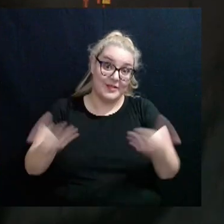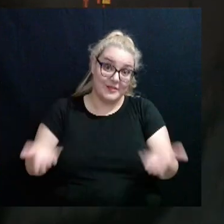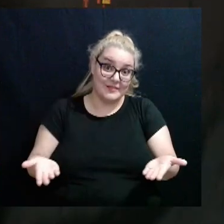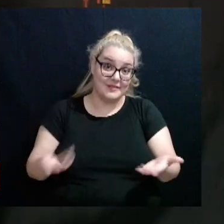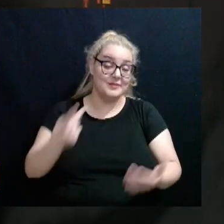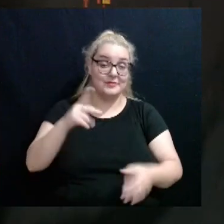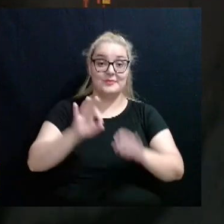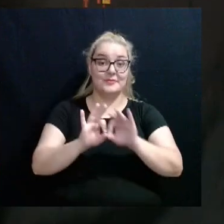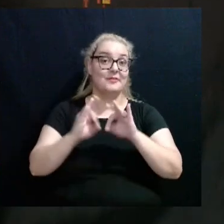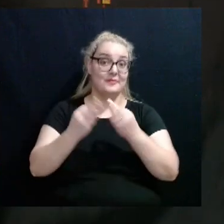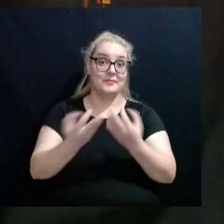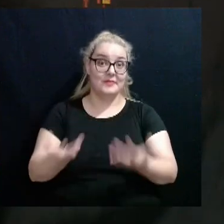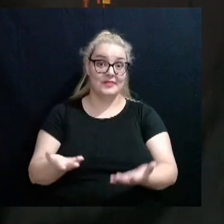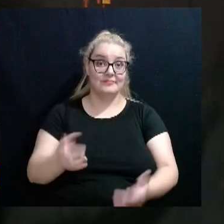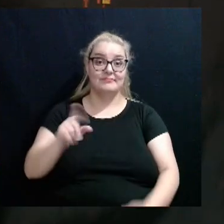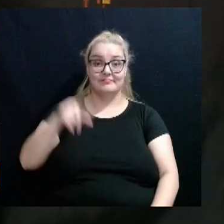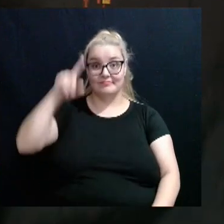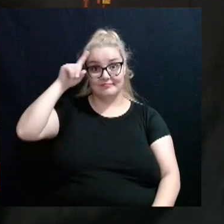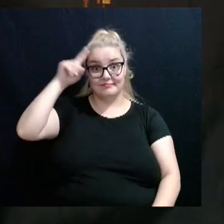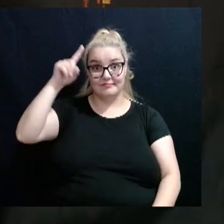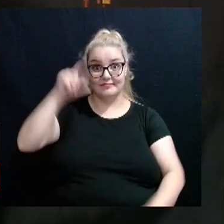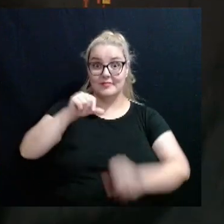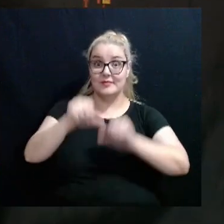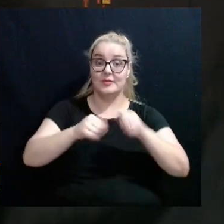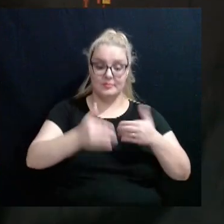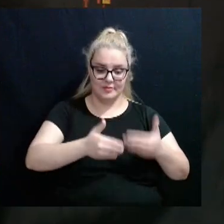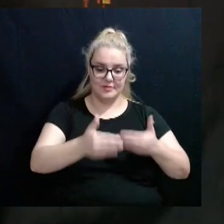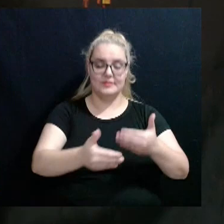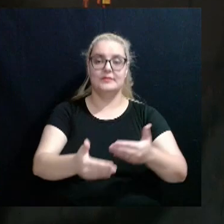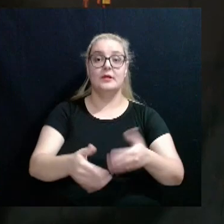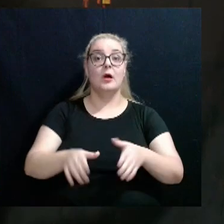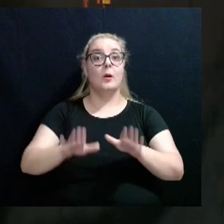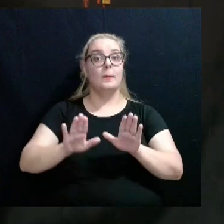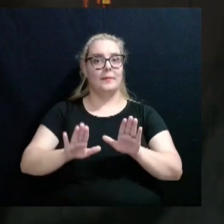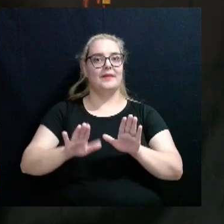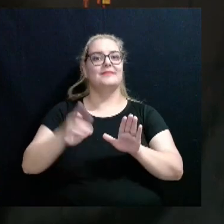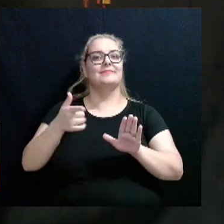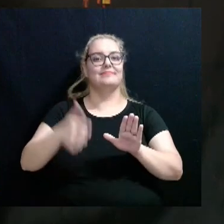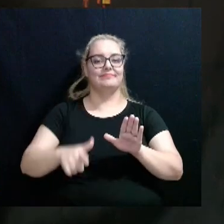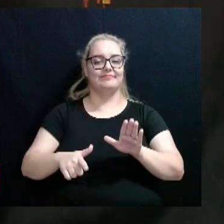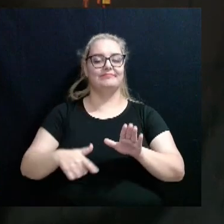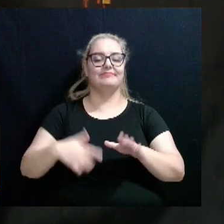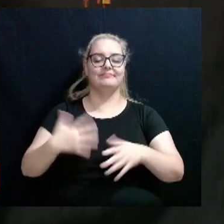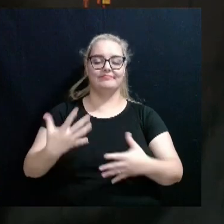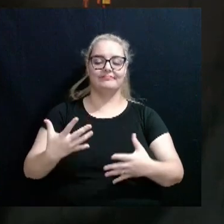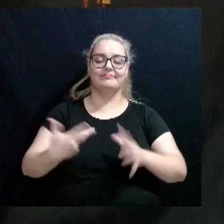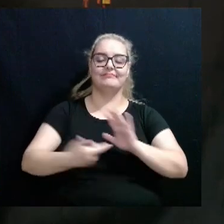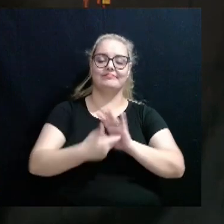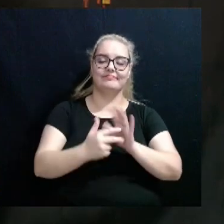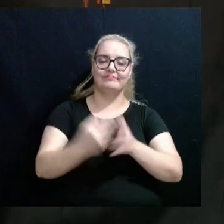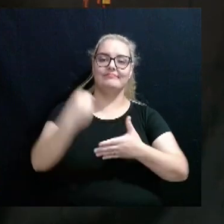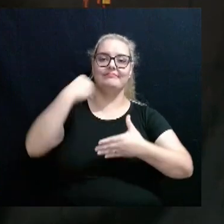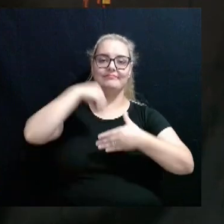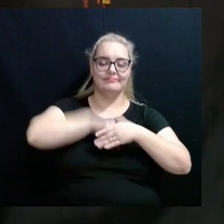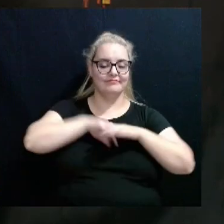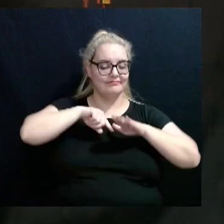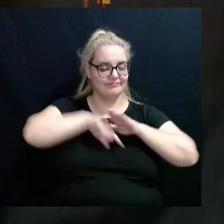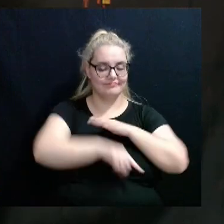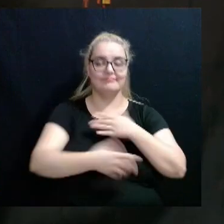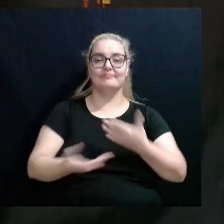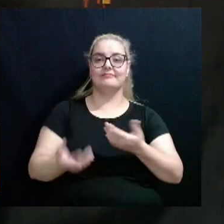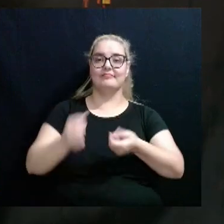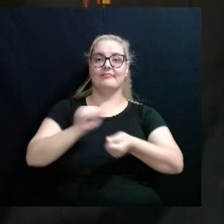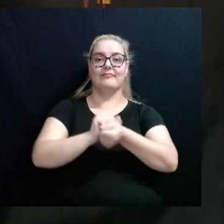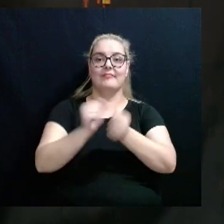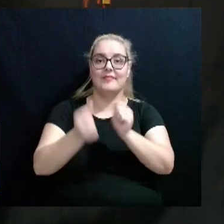É uma data que muda com o tempo, mas que continua carregando esse significado profundo, né, o de renovar sentimentos,